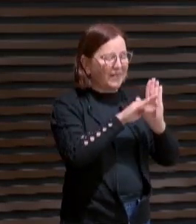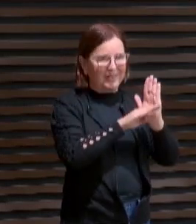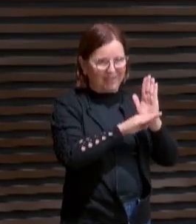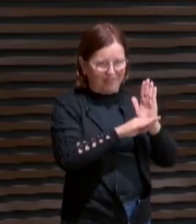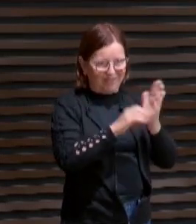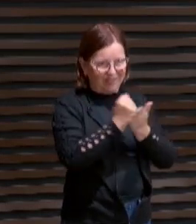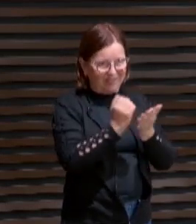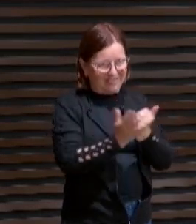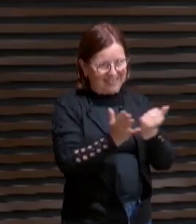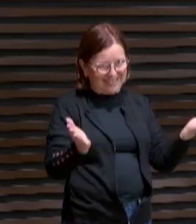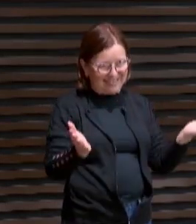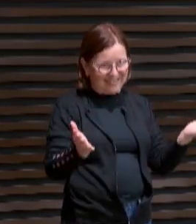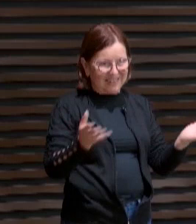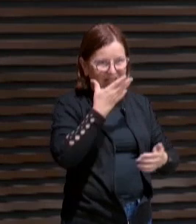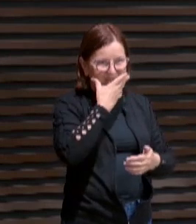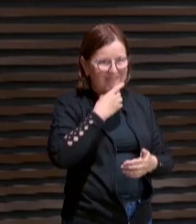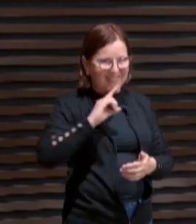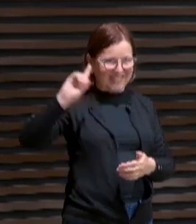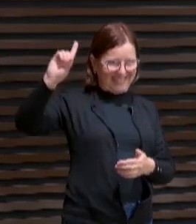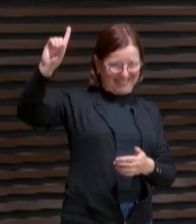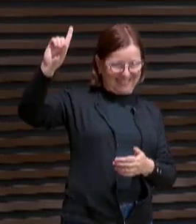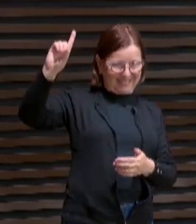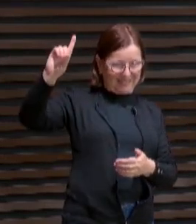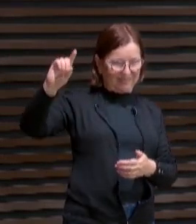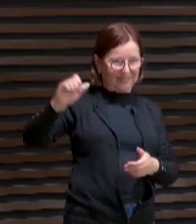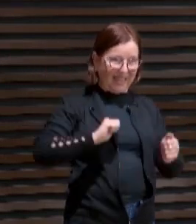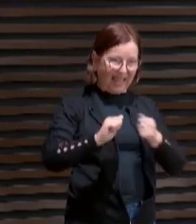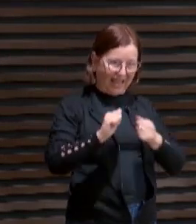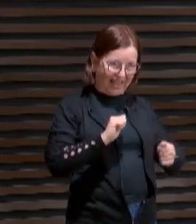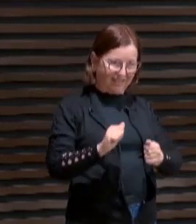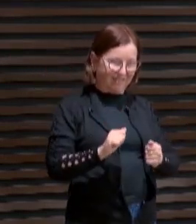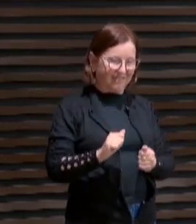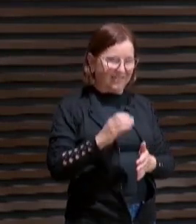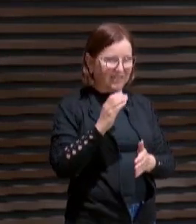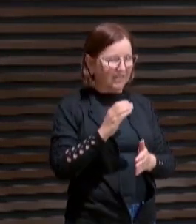Atos capítulo 2, versículos 22 a 24.